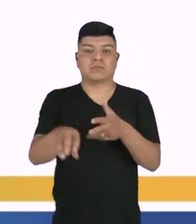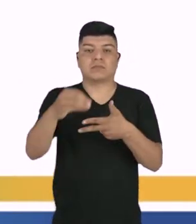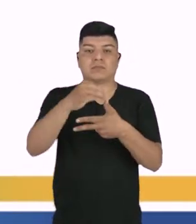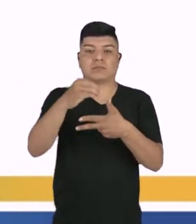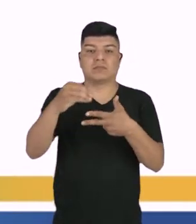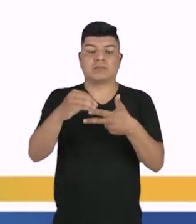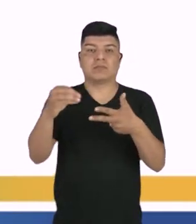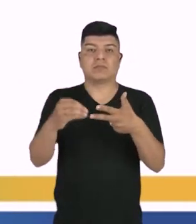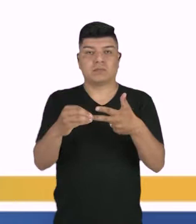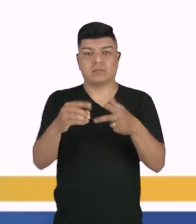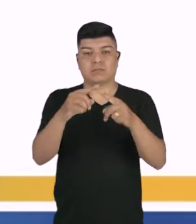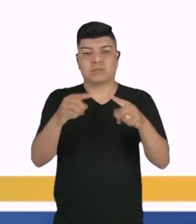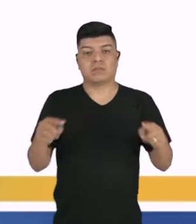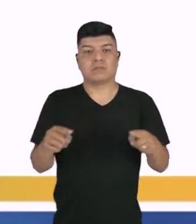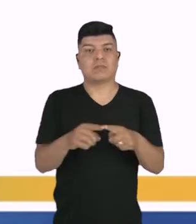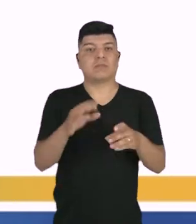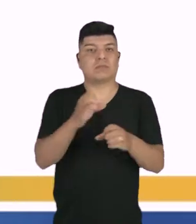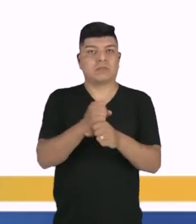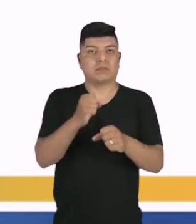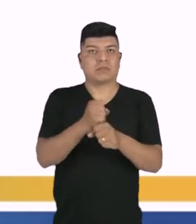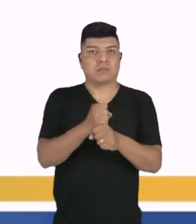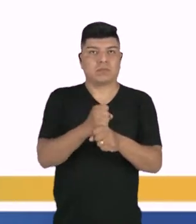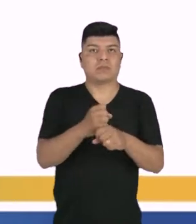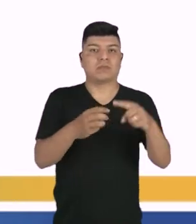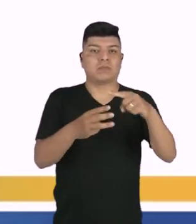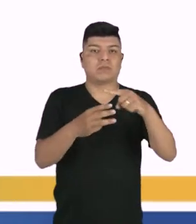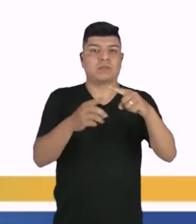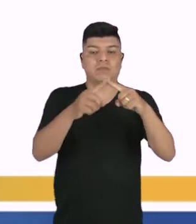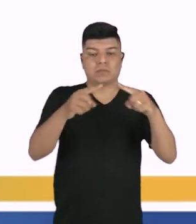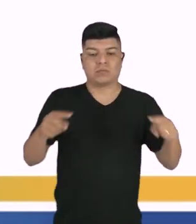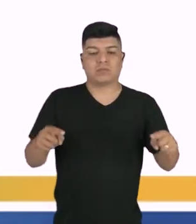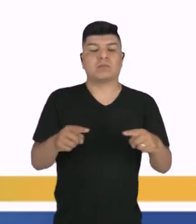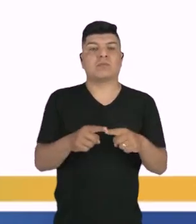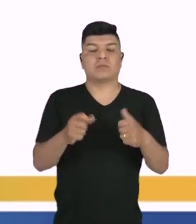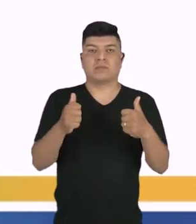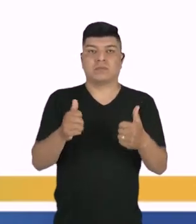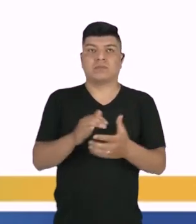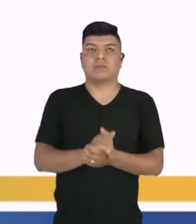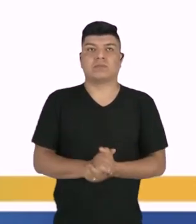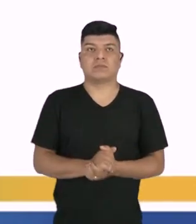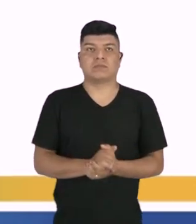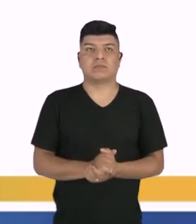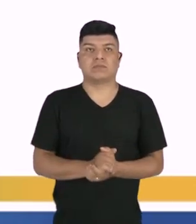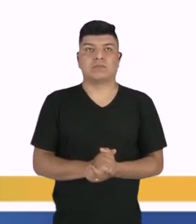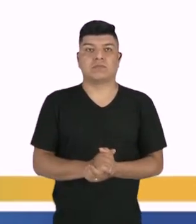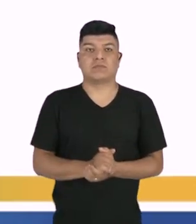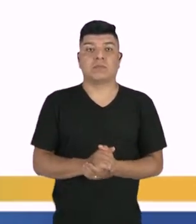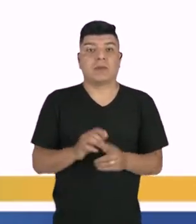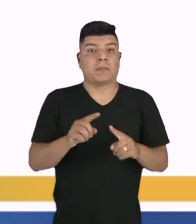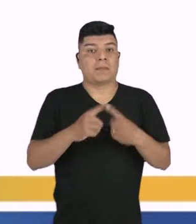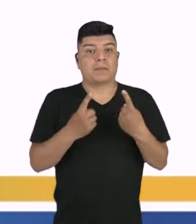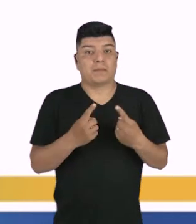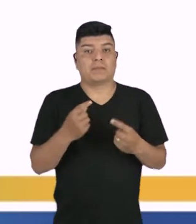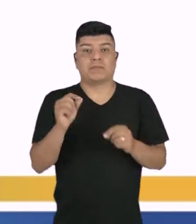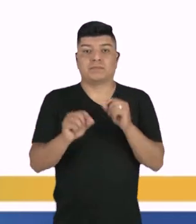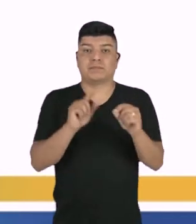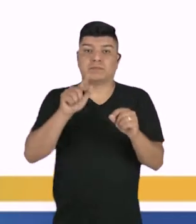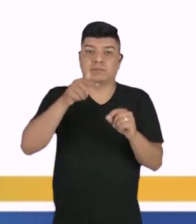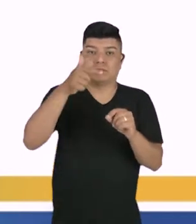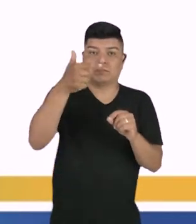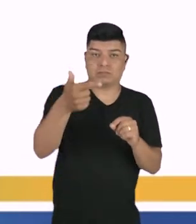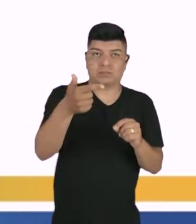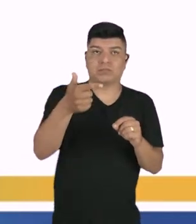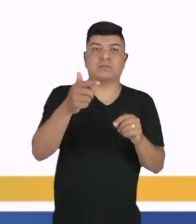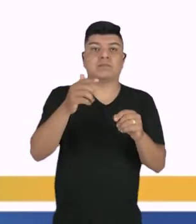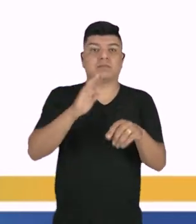envolve as relações trigonométricas no triângulo retângulo. Agora, quando nós transpomos, né, ou vamos para o